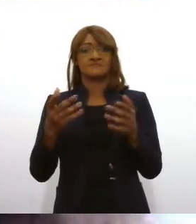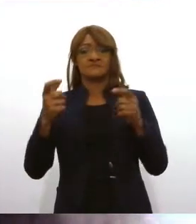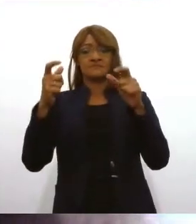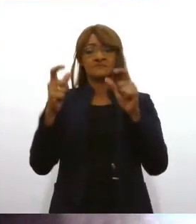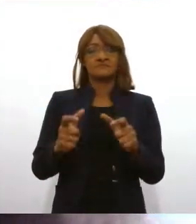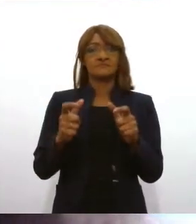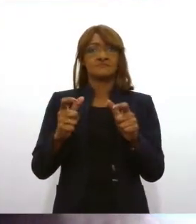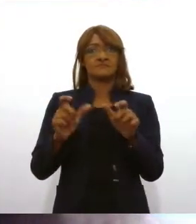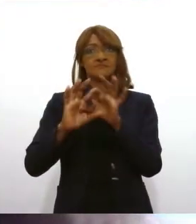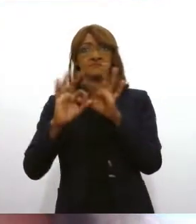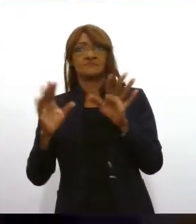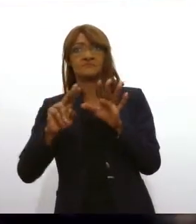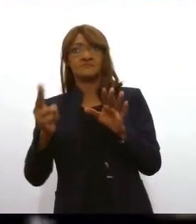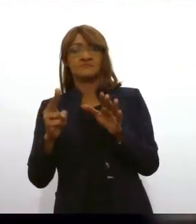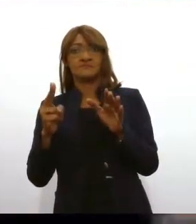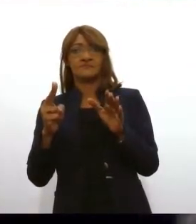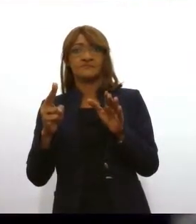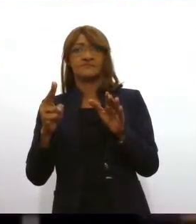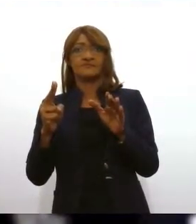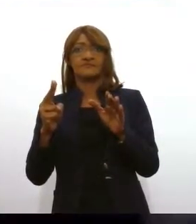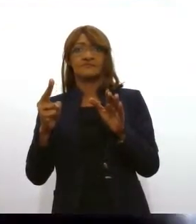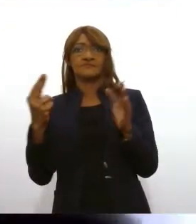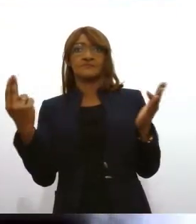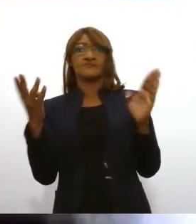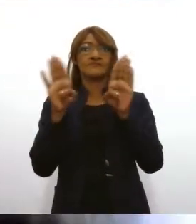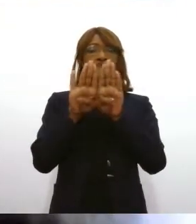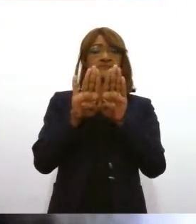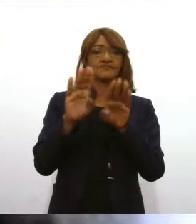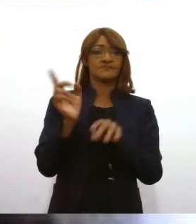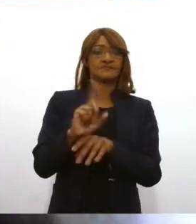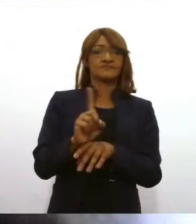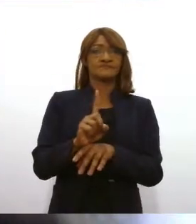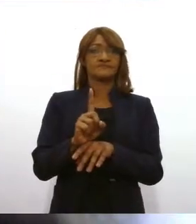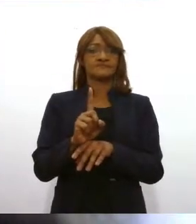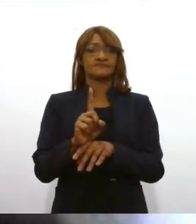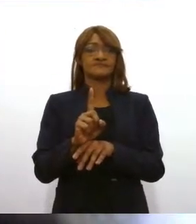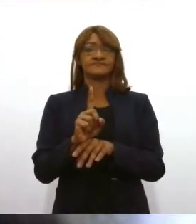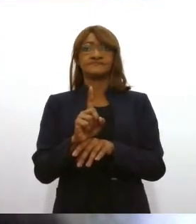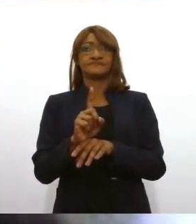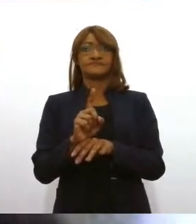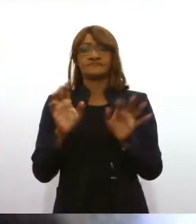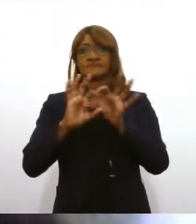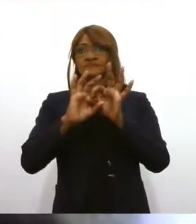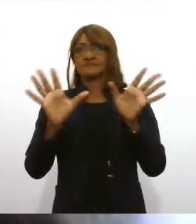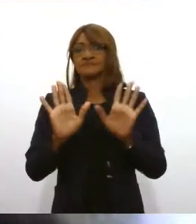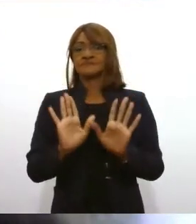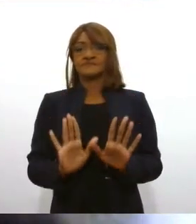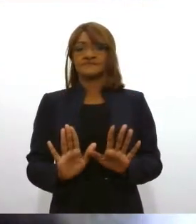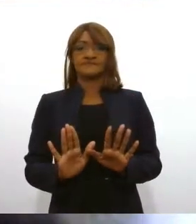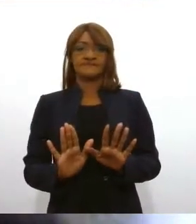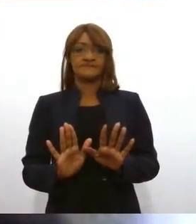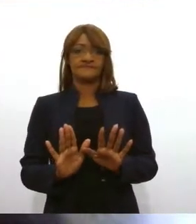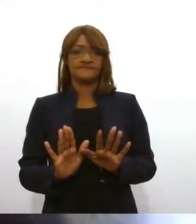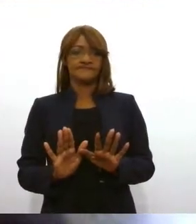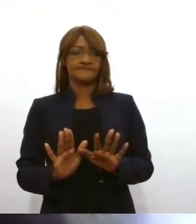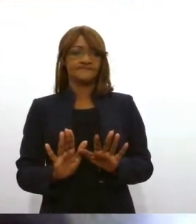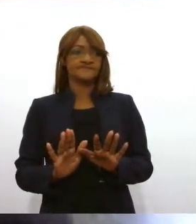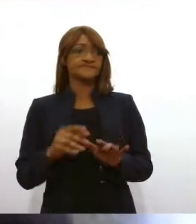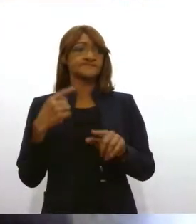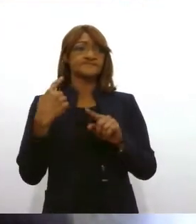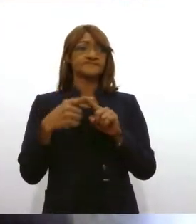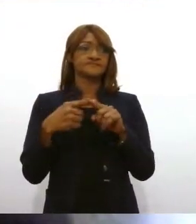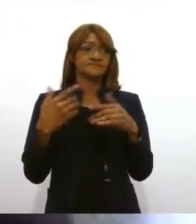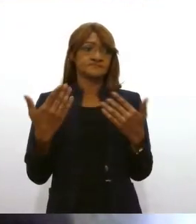aberto. Quando eu falo fechado e aberto, eu falo de ambiente fechado e ambiente aberto. e foi pleiteado isso, porque assim como